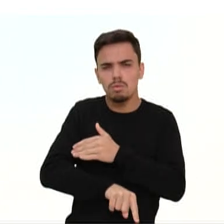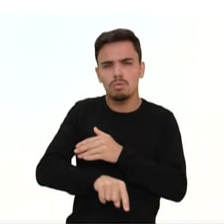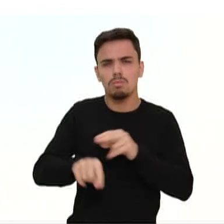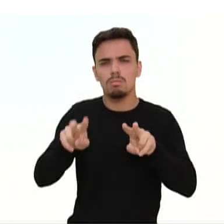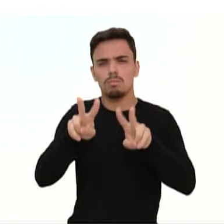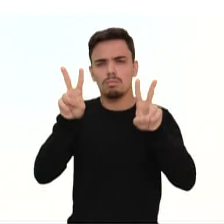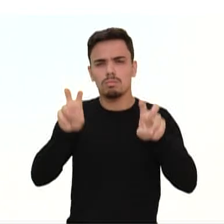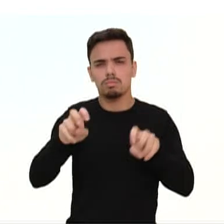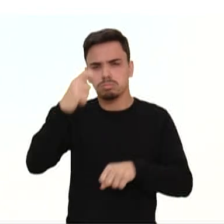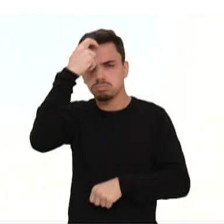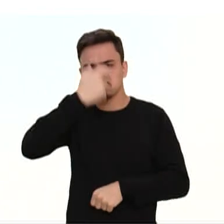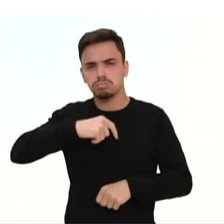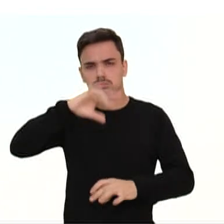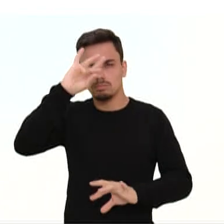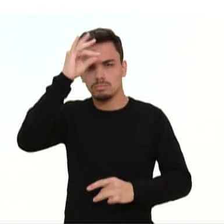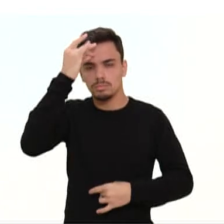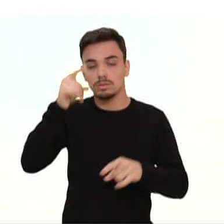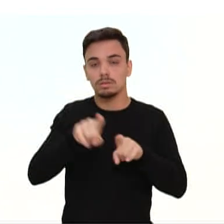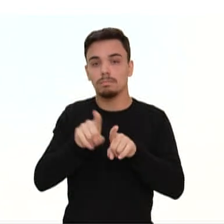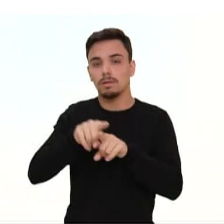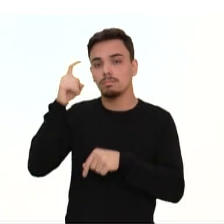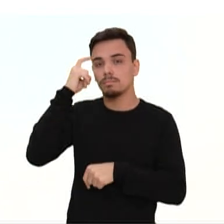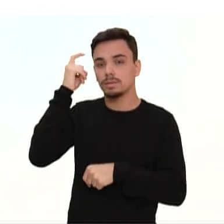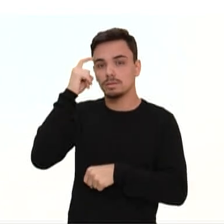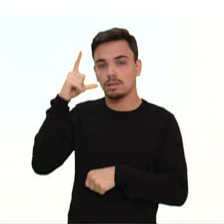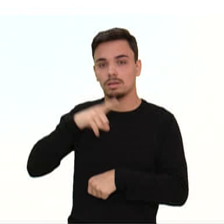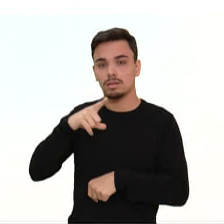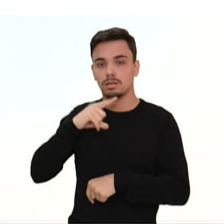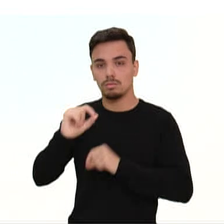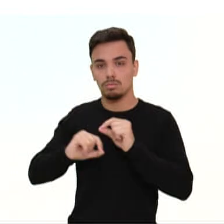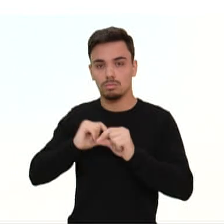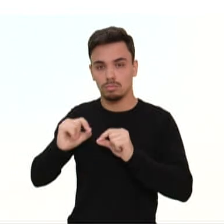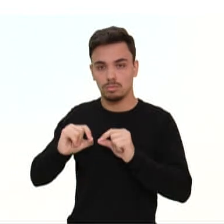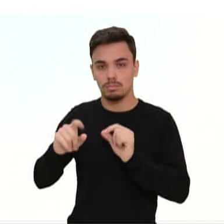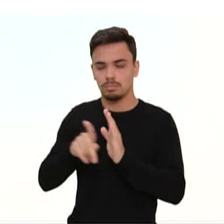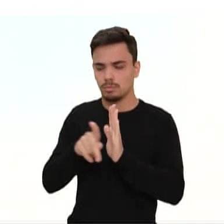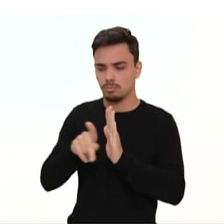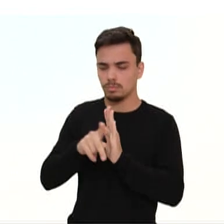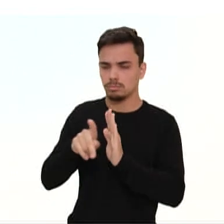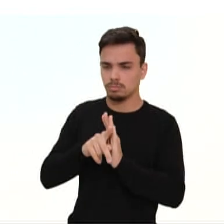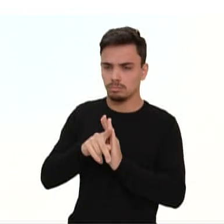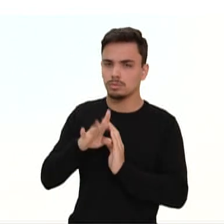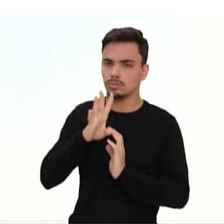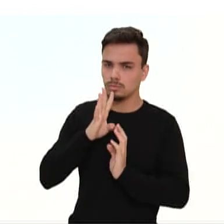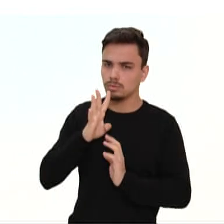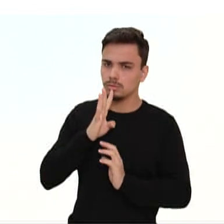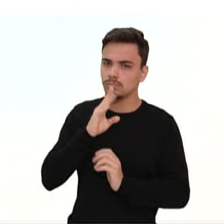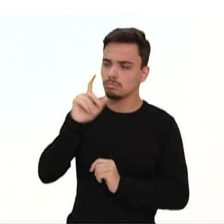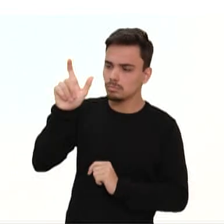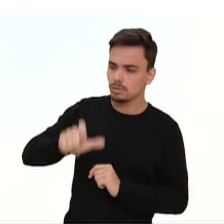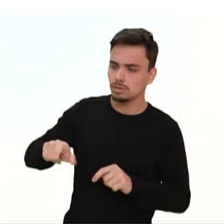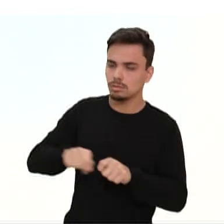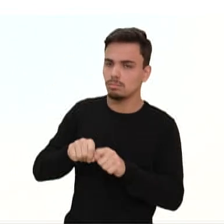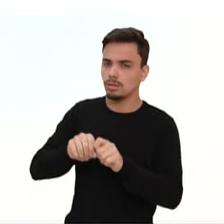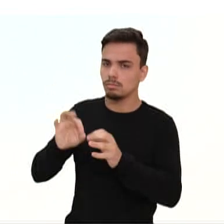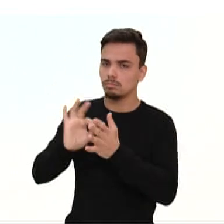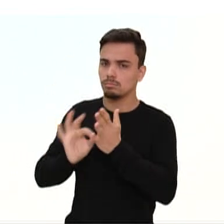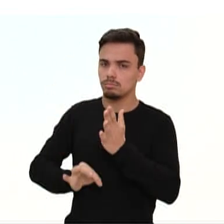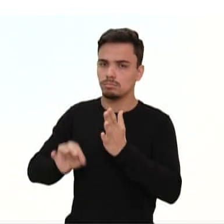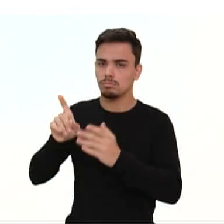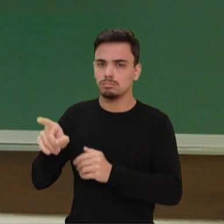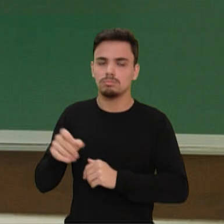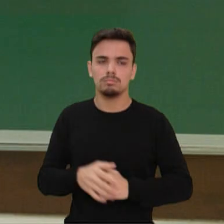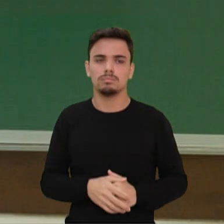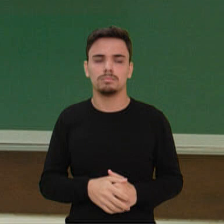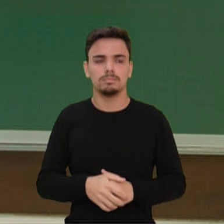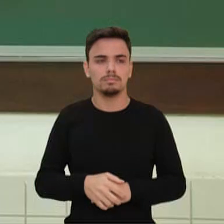do ser e que o pensar está em condições não só de conhecê-lo, mas inclusive de corrigi-lo. Então